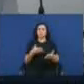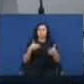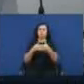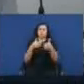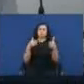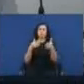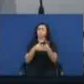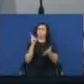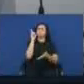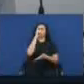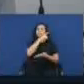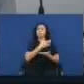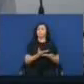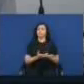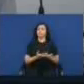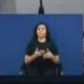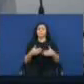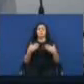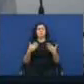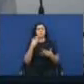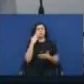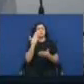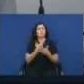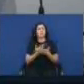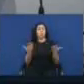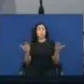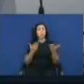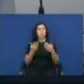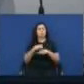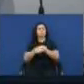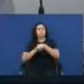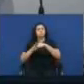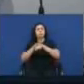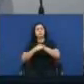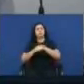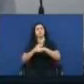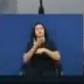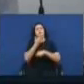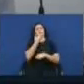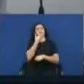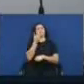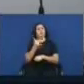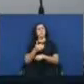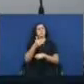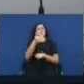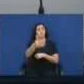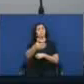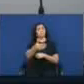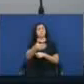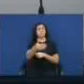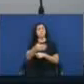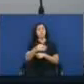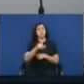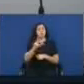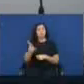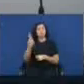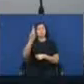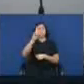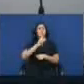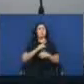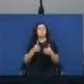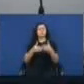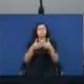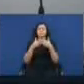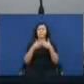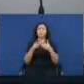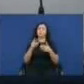uma poda. Eu acredito que com essa conversa que a gente tivemos com eles hoje, vai ficar bem melhor. E assim que tiver essa resposta, vereador, eu quero que a